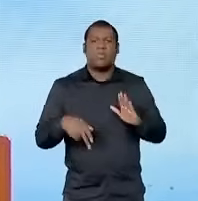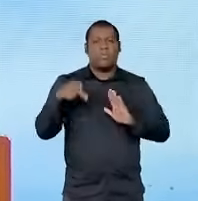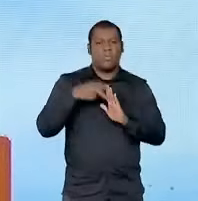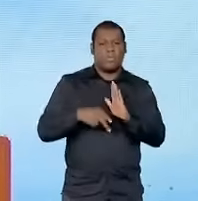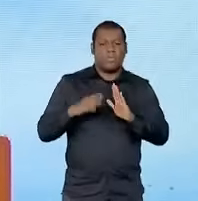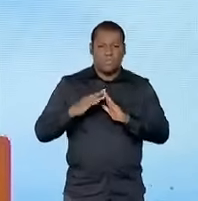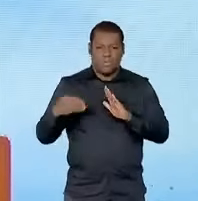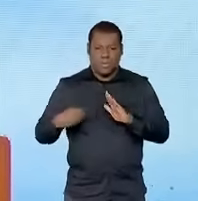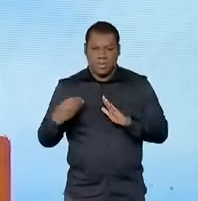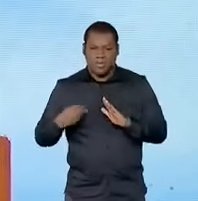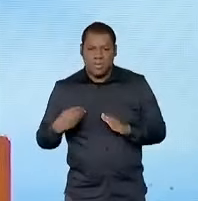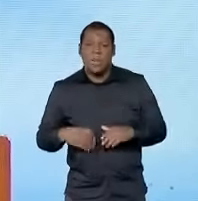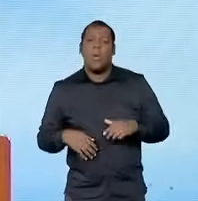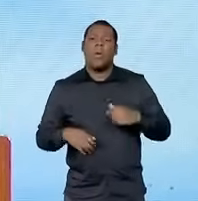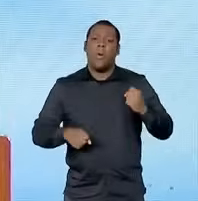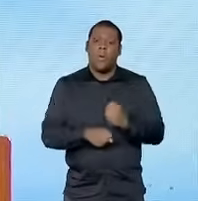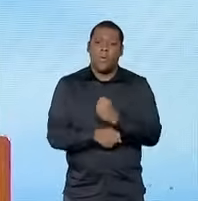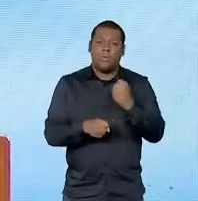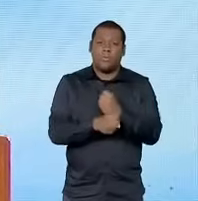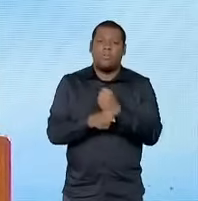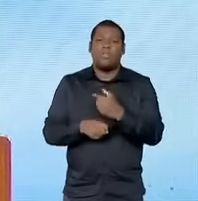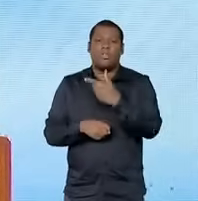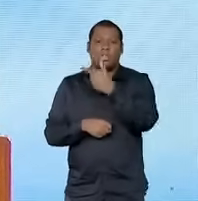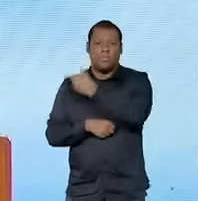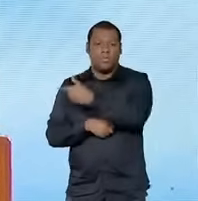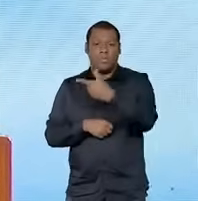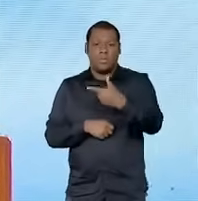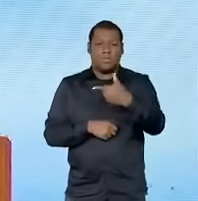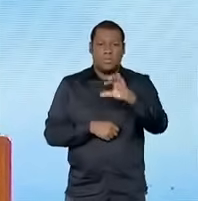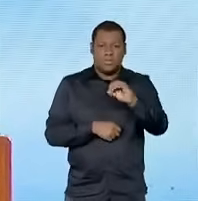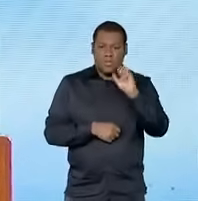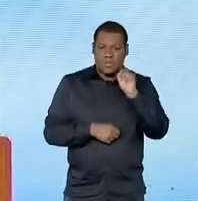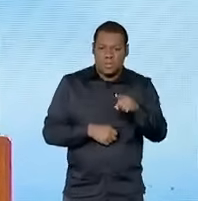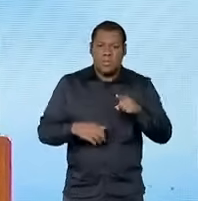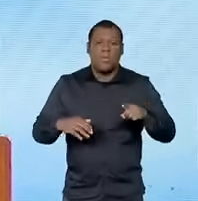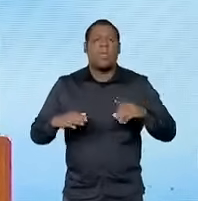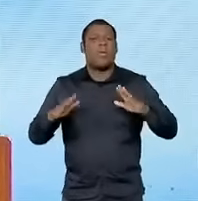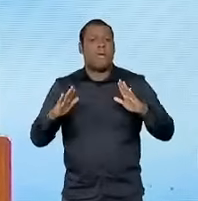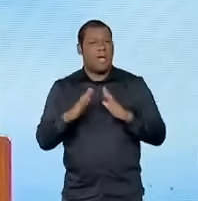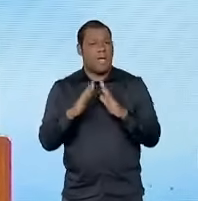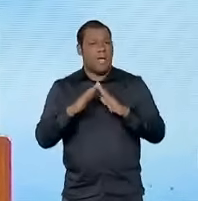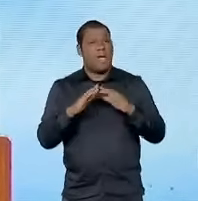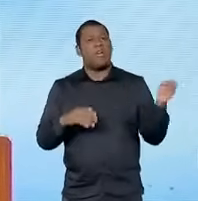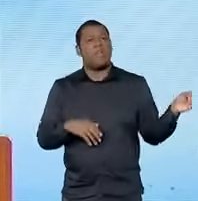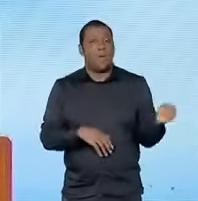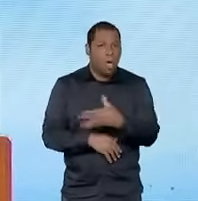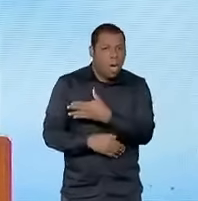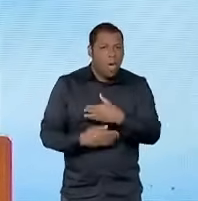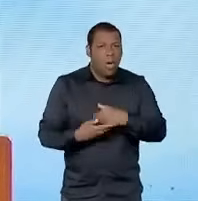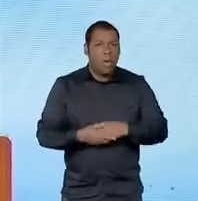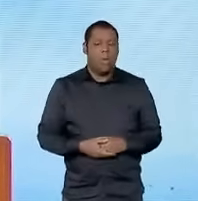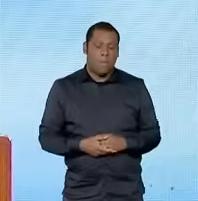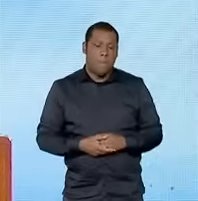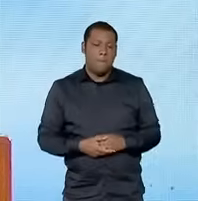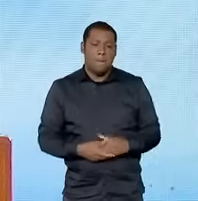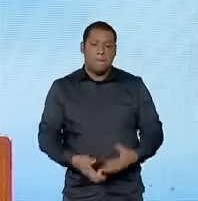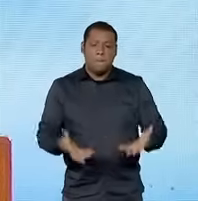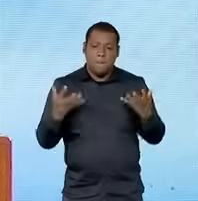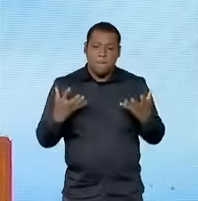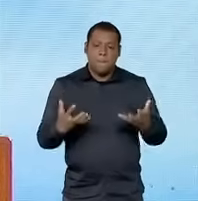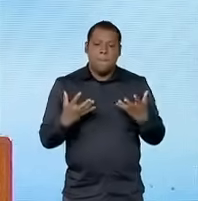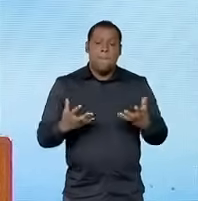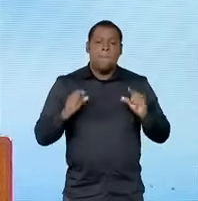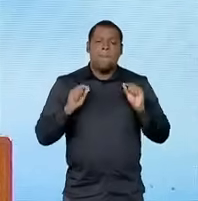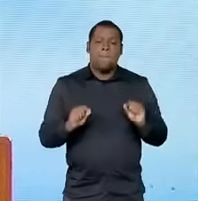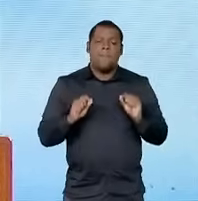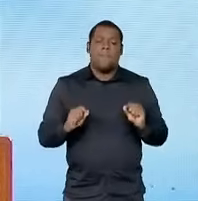mais de 220 mil famílias, casas. Queremos reafirmar o quão